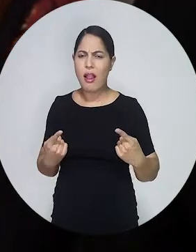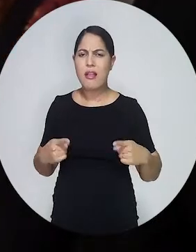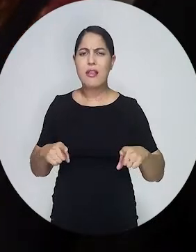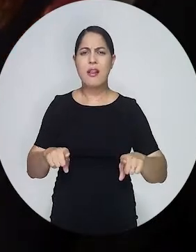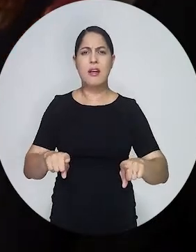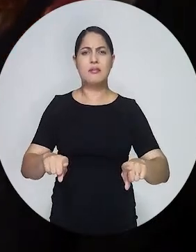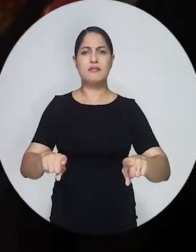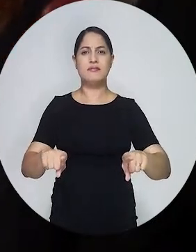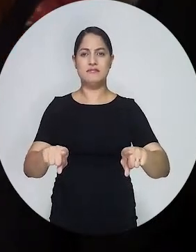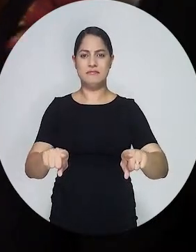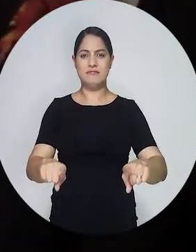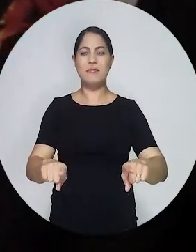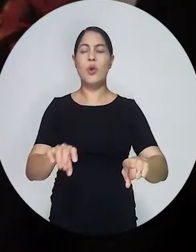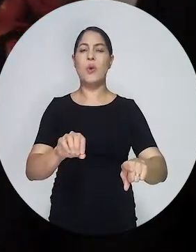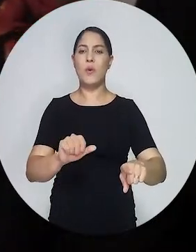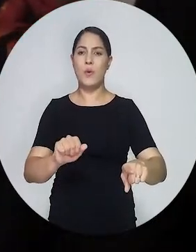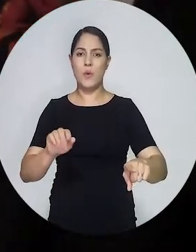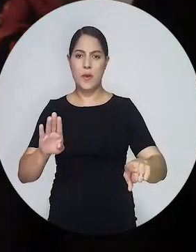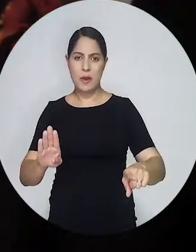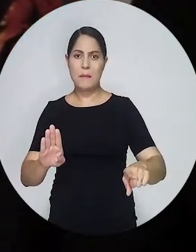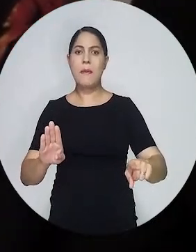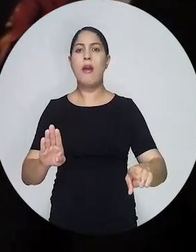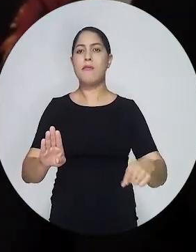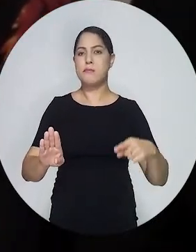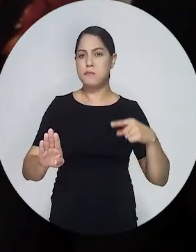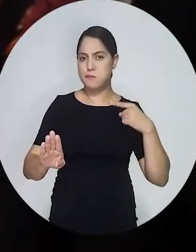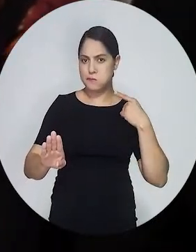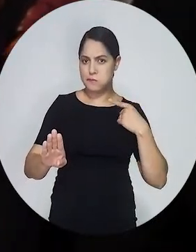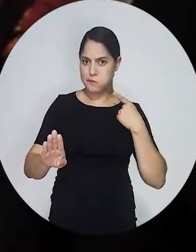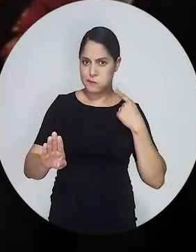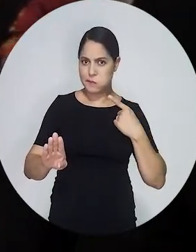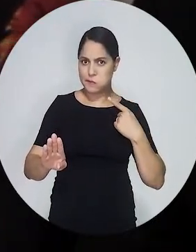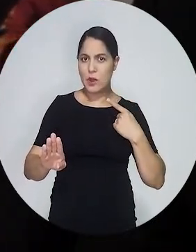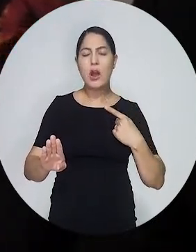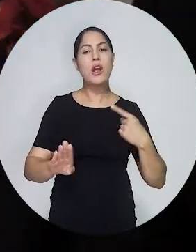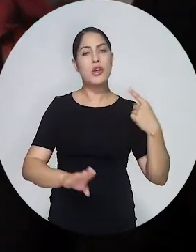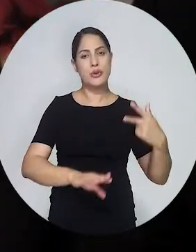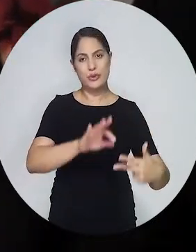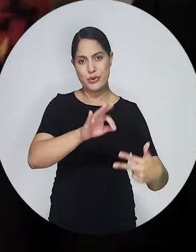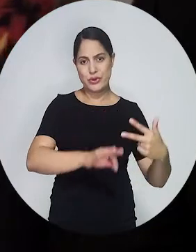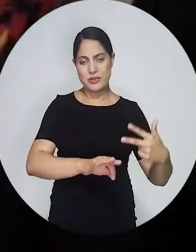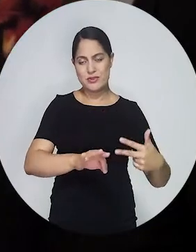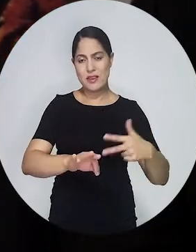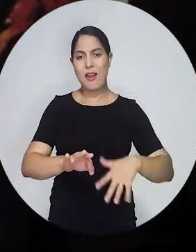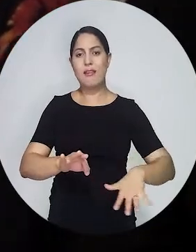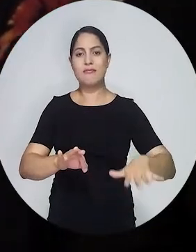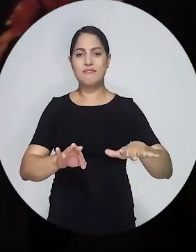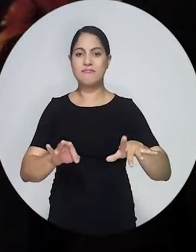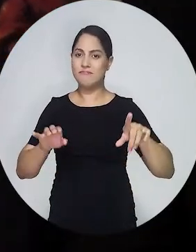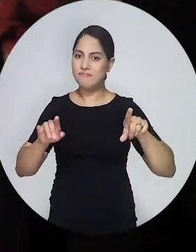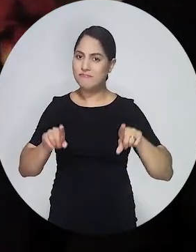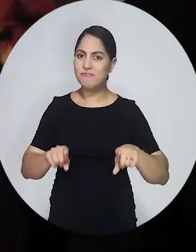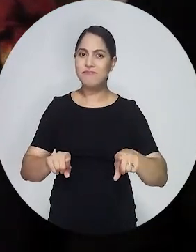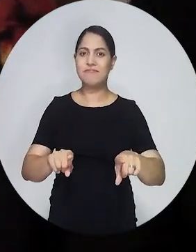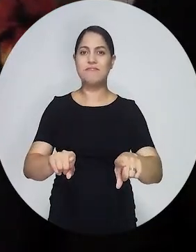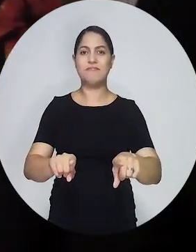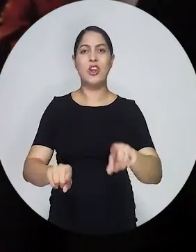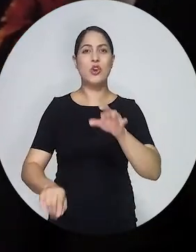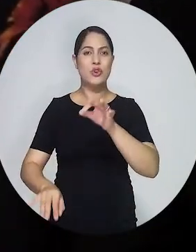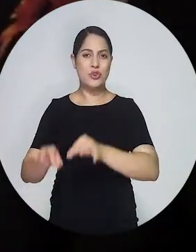Nessa jornada caminham lado a lado na defesa da dignidade da pessoa humana, com vistas